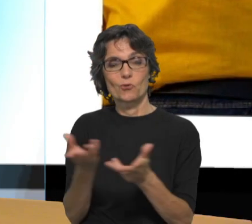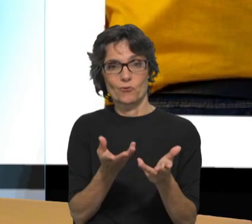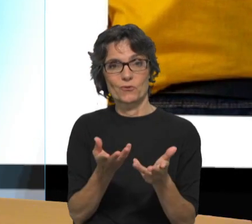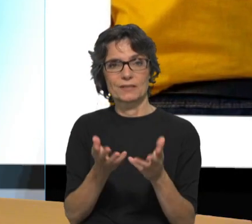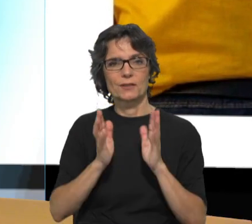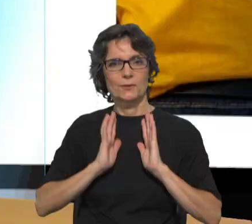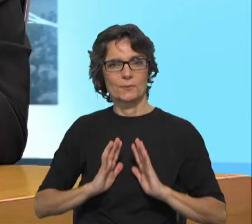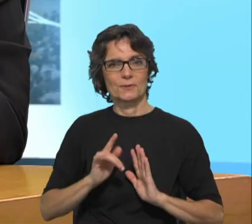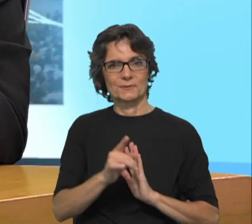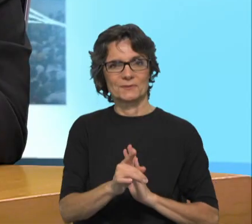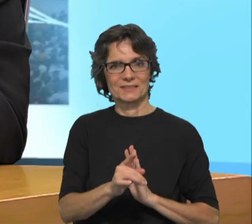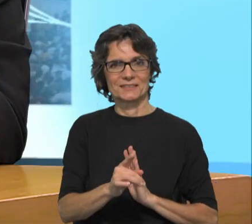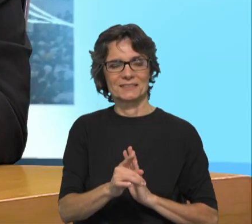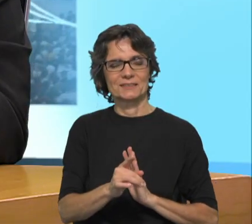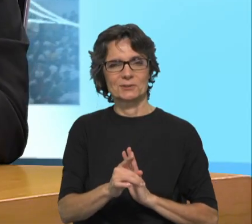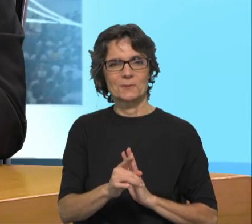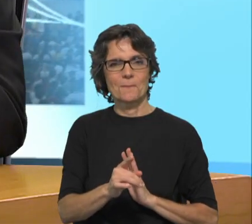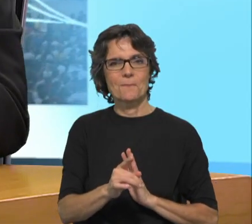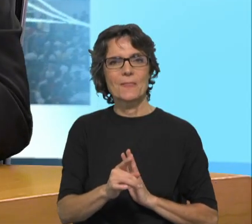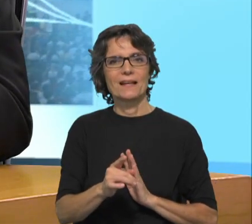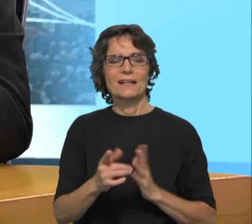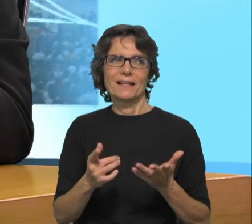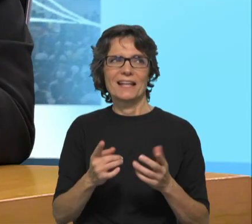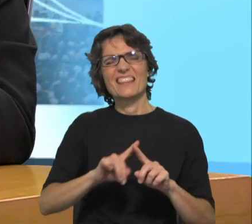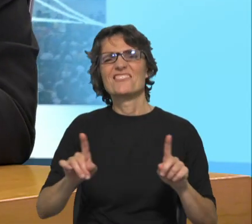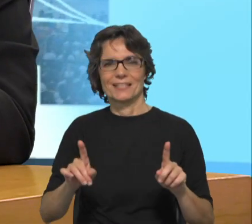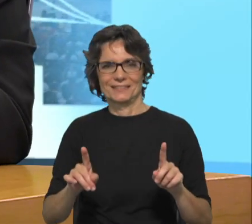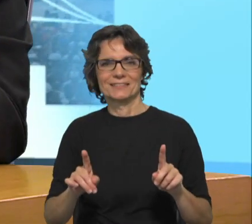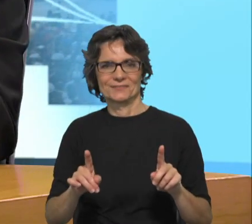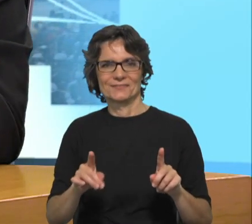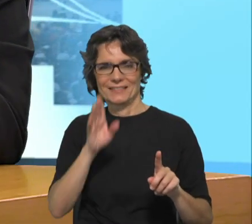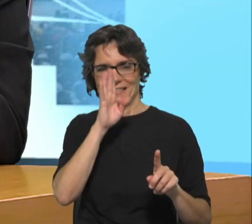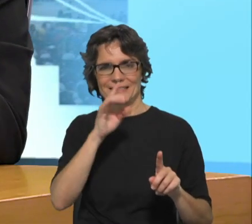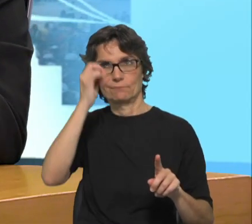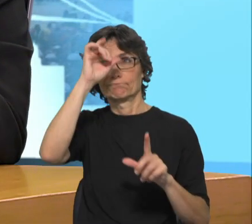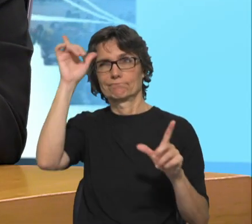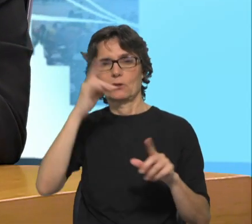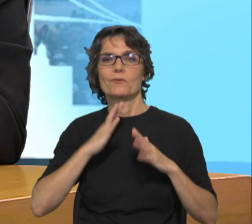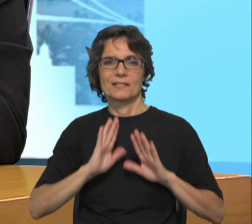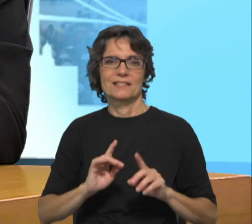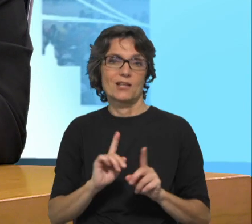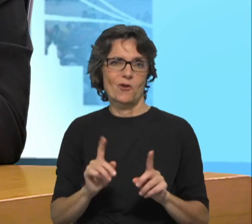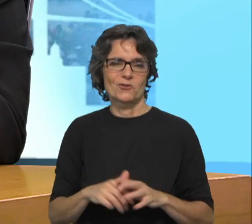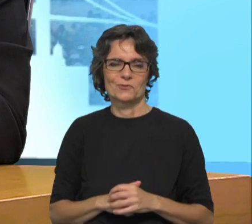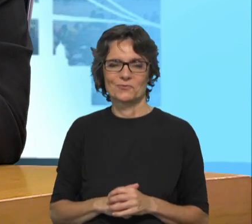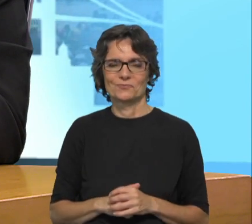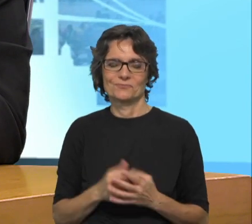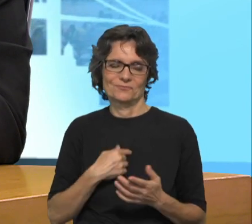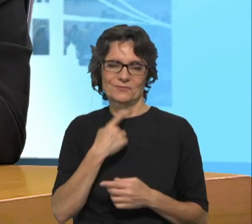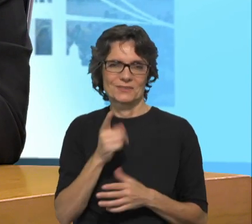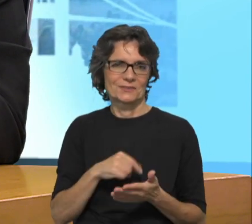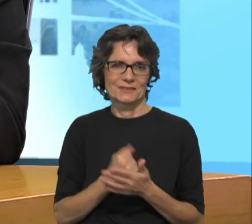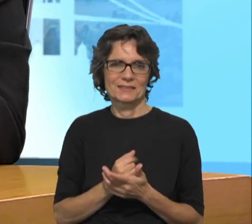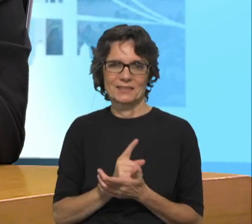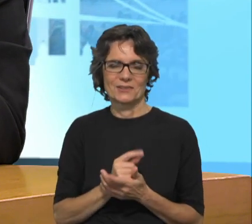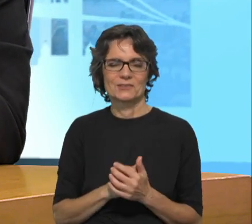descanso nos leva mais fundo daquele descanso que habitualmente pensamos em primeiro lugar. Eu costumo dizer que, de